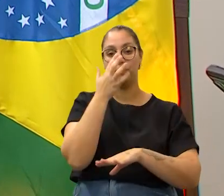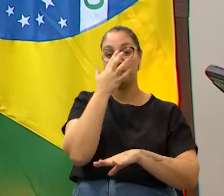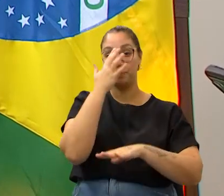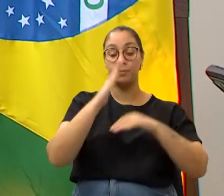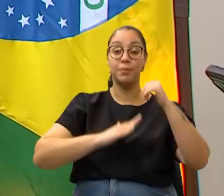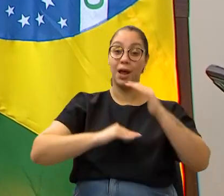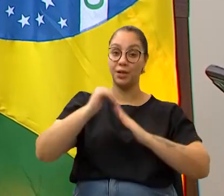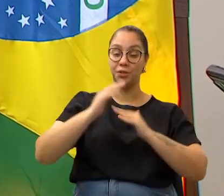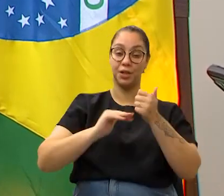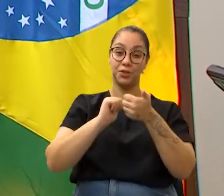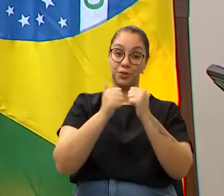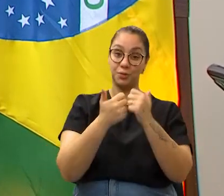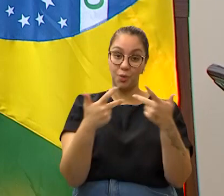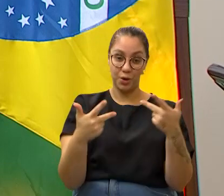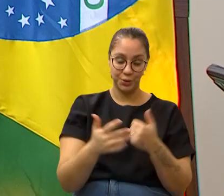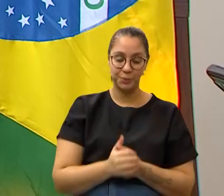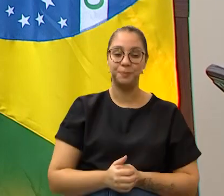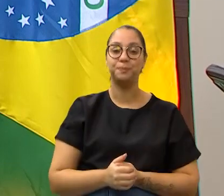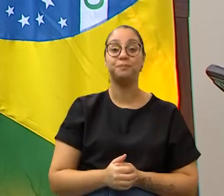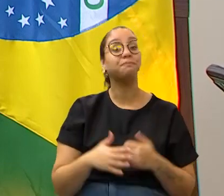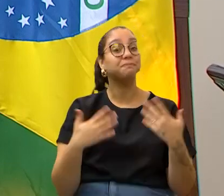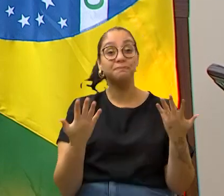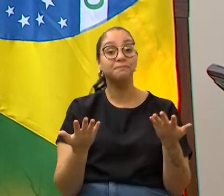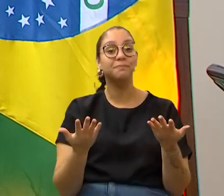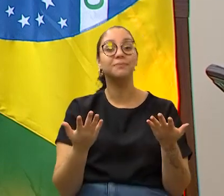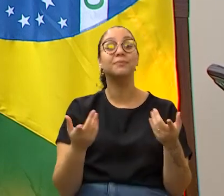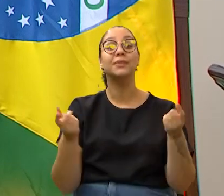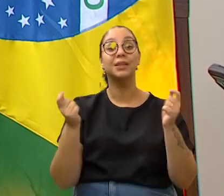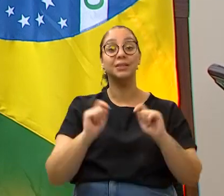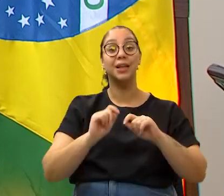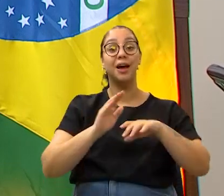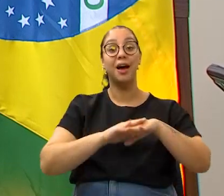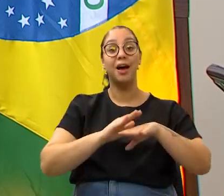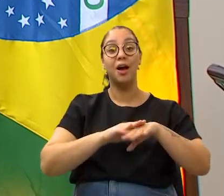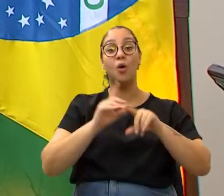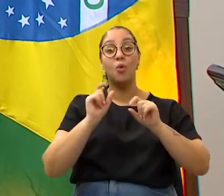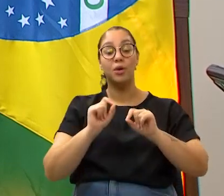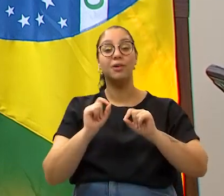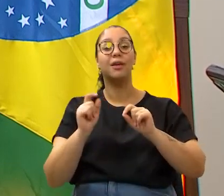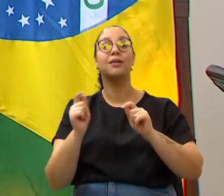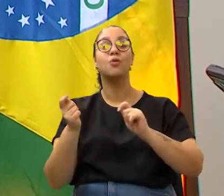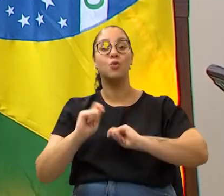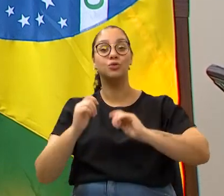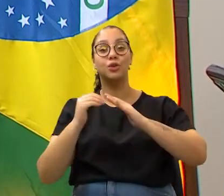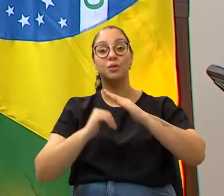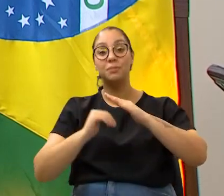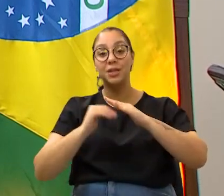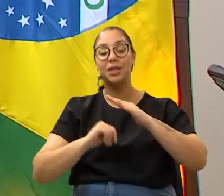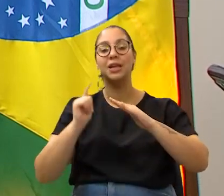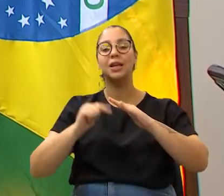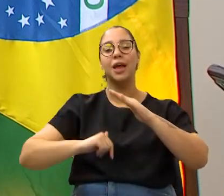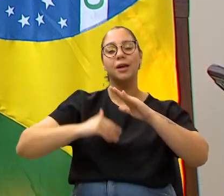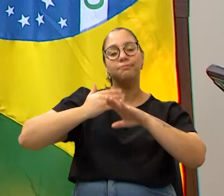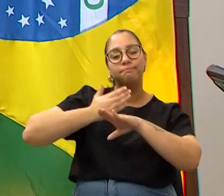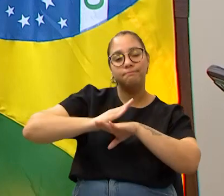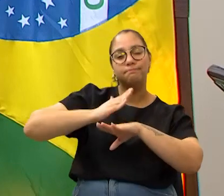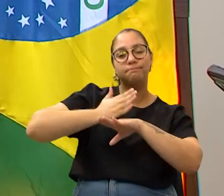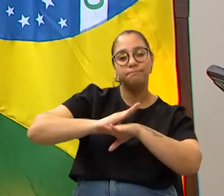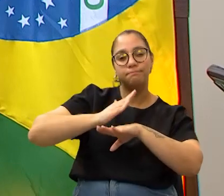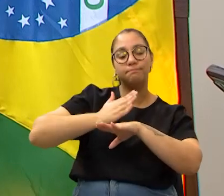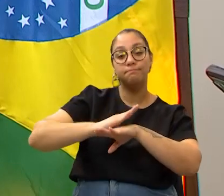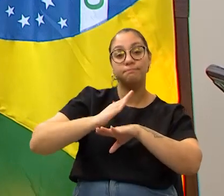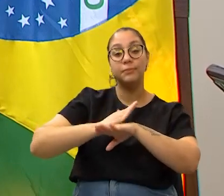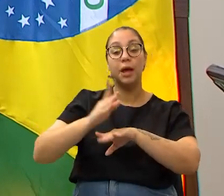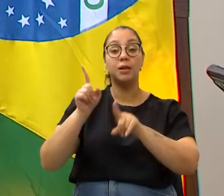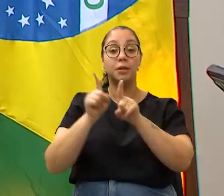à prática do esporte, né? Ou seja, que ele tenha condições mínimas para poder treinar, né?